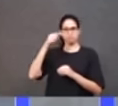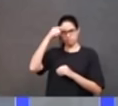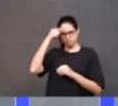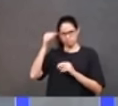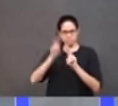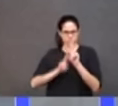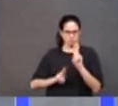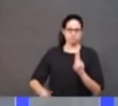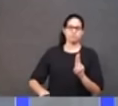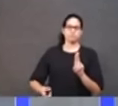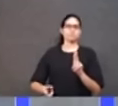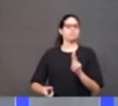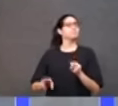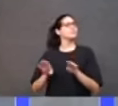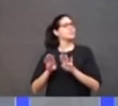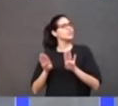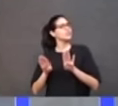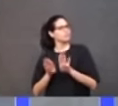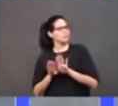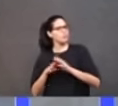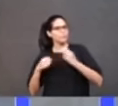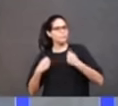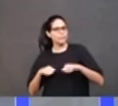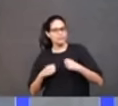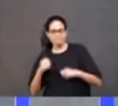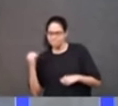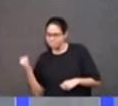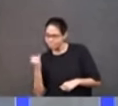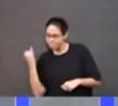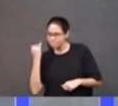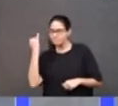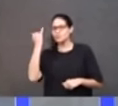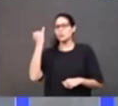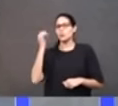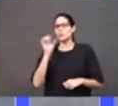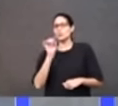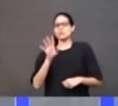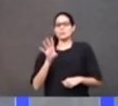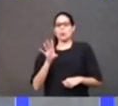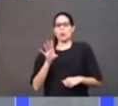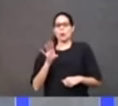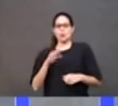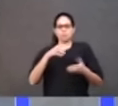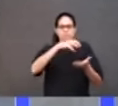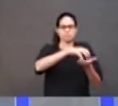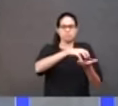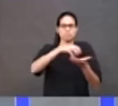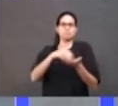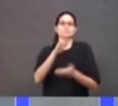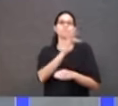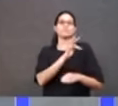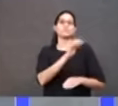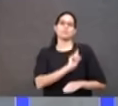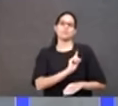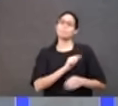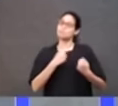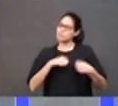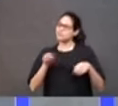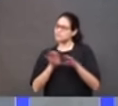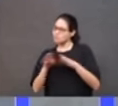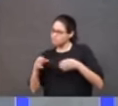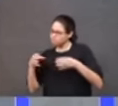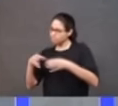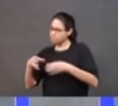é fundamental não só criar instâncias, vamos dizer assim, formais, mas instâncias também de discussão. E uma